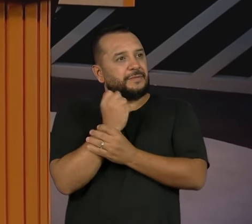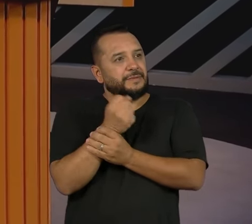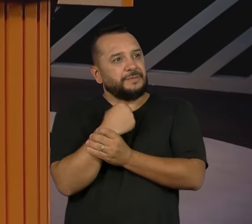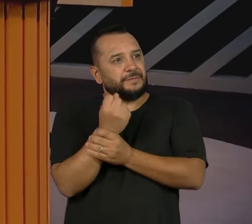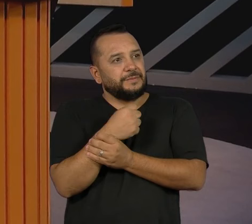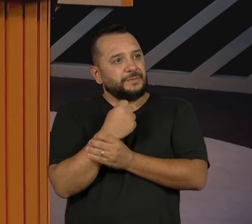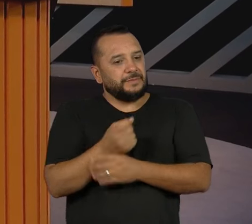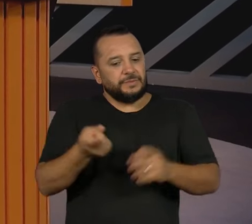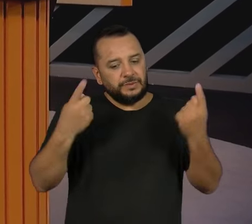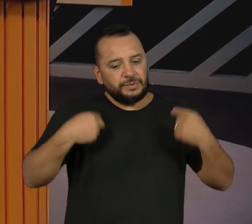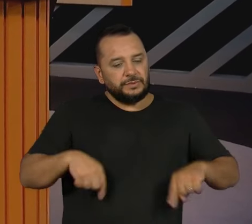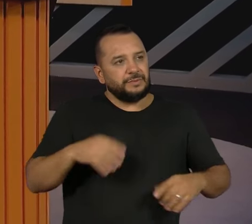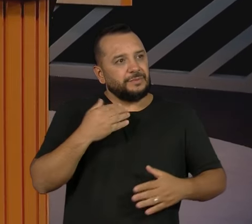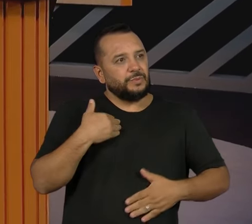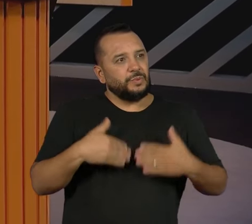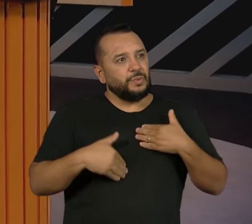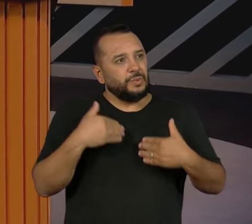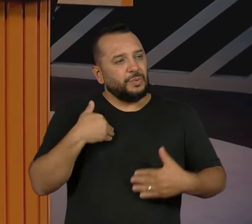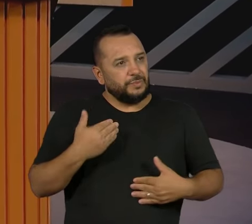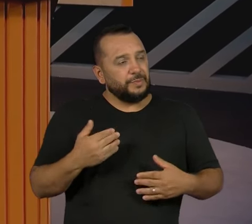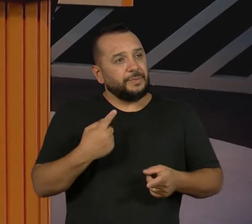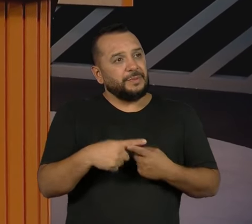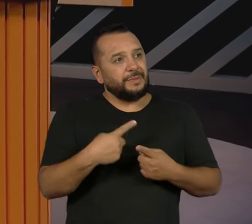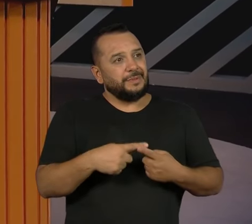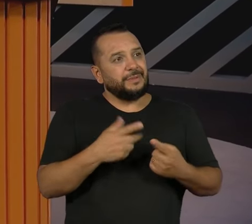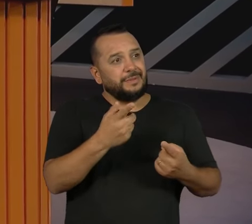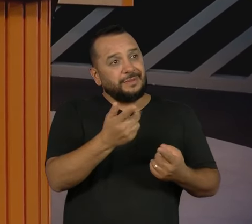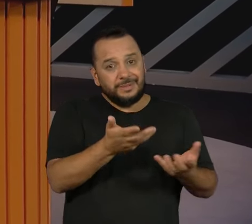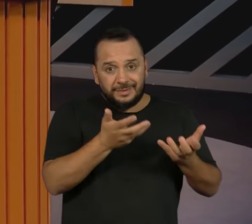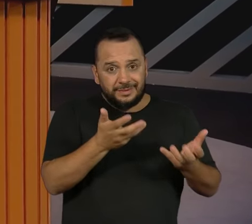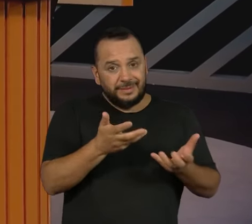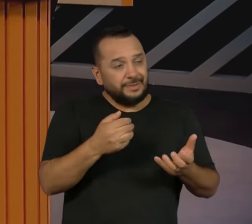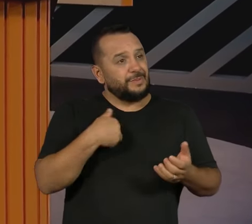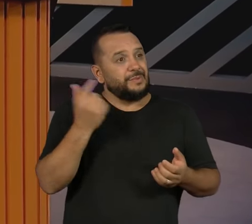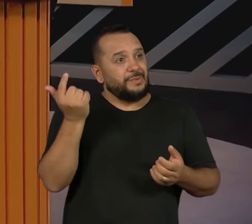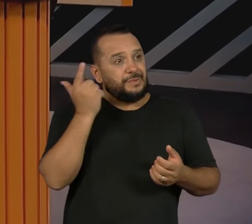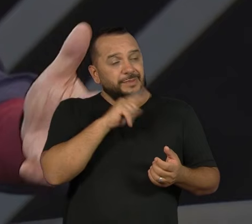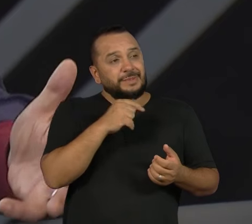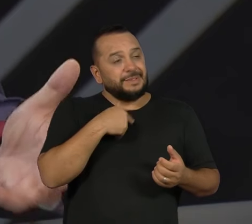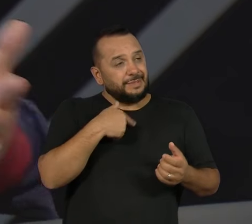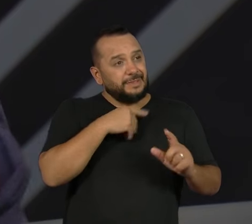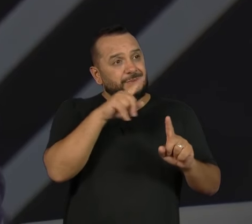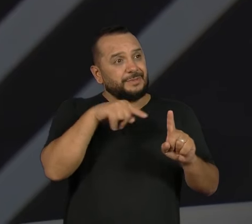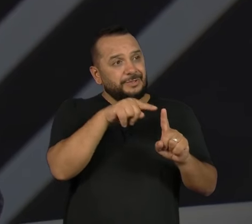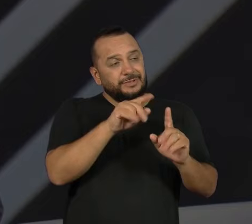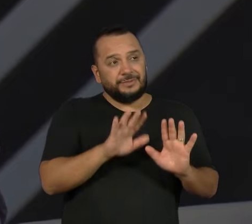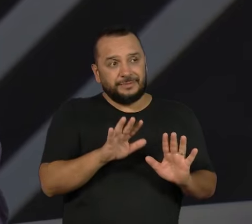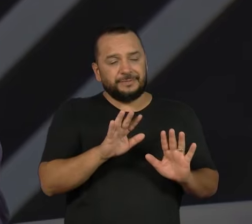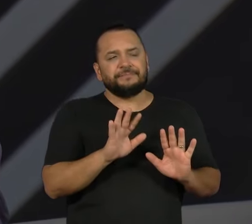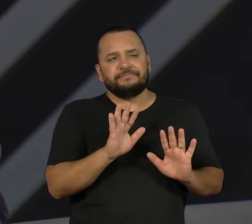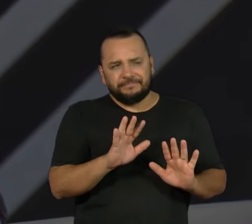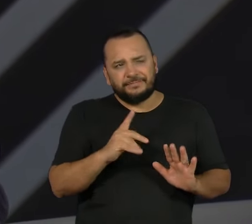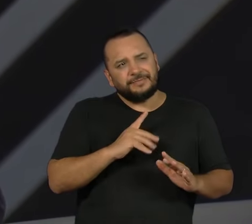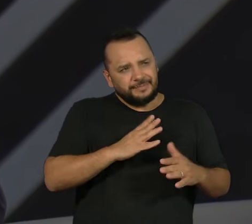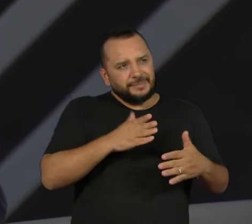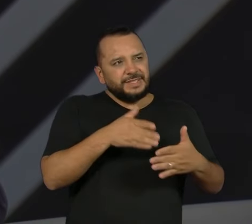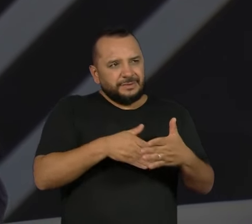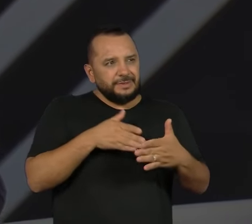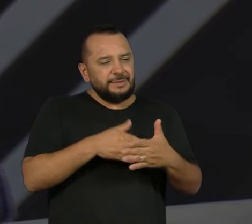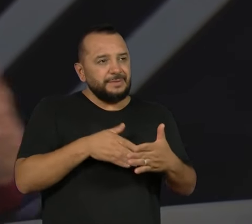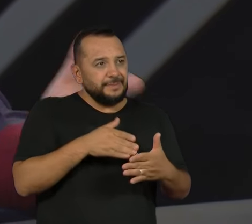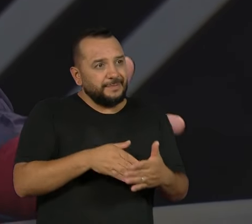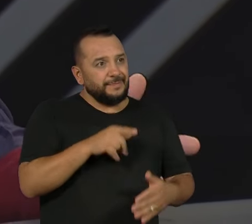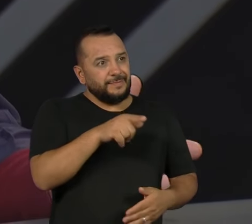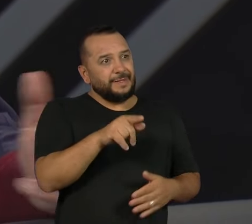psicomotor, porque eles tinham desejos de alcançar alguma coisa, mas dificuldades